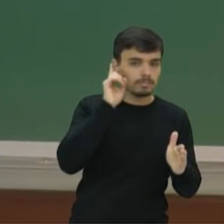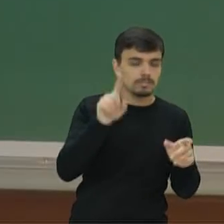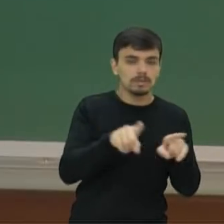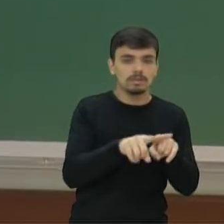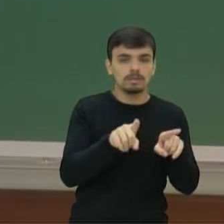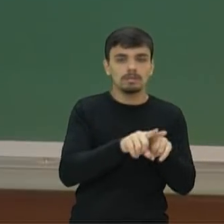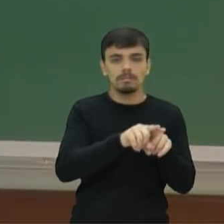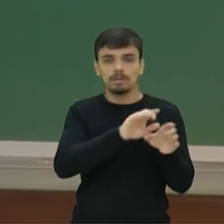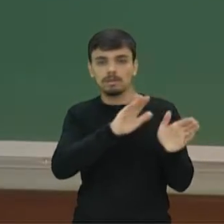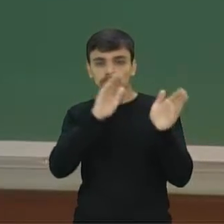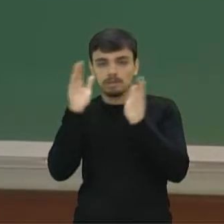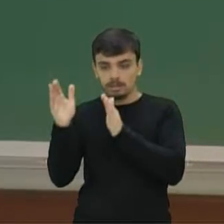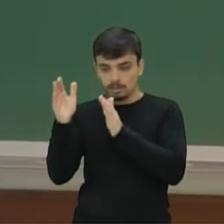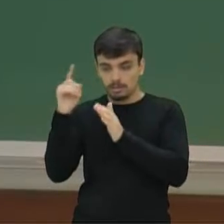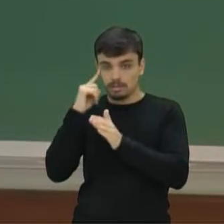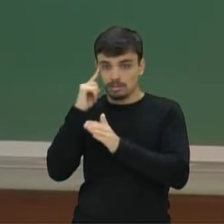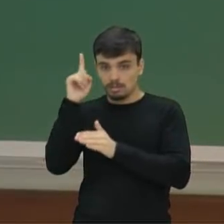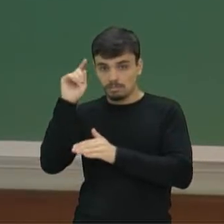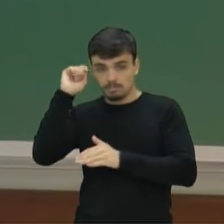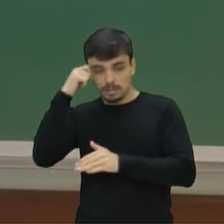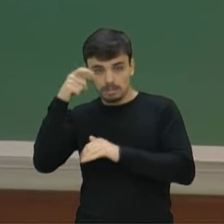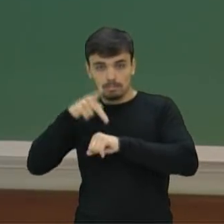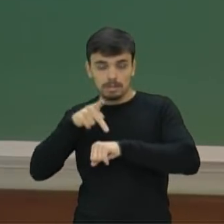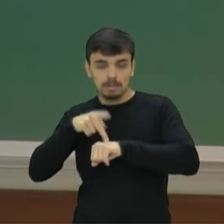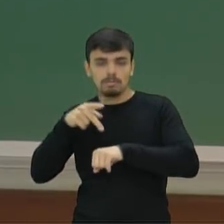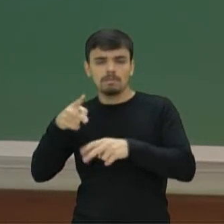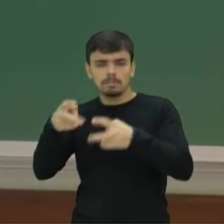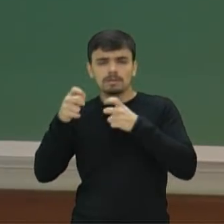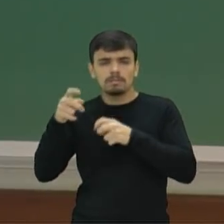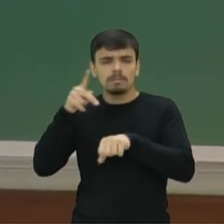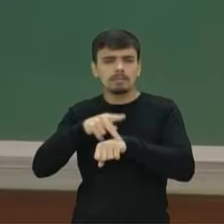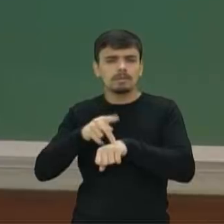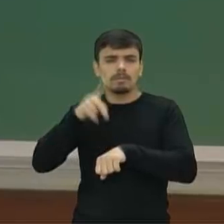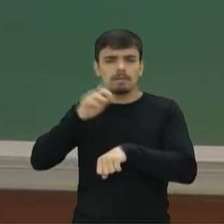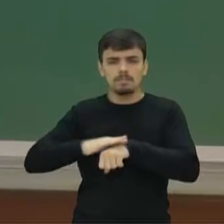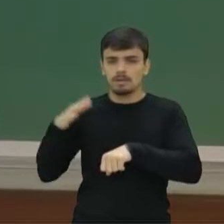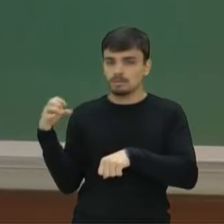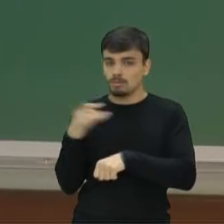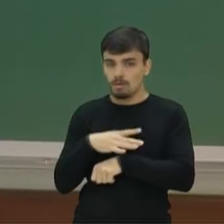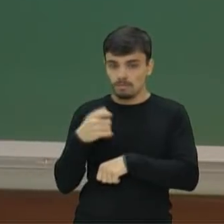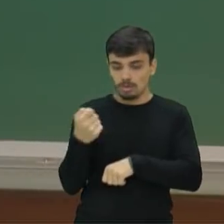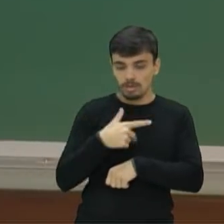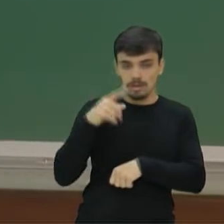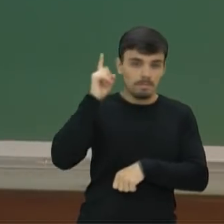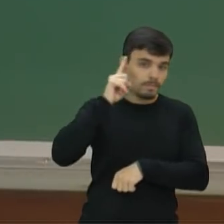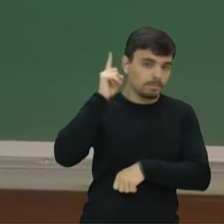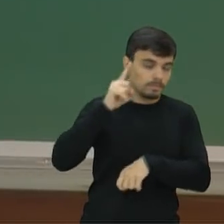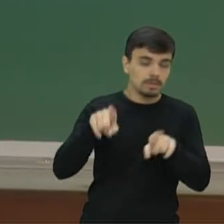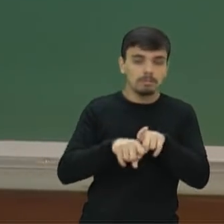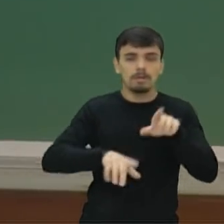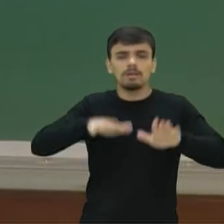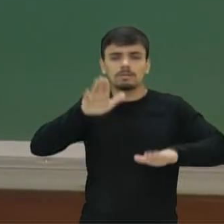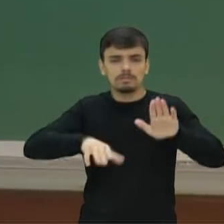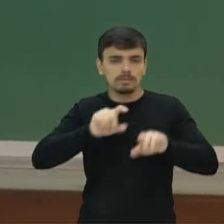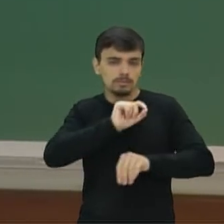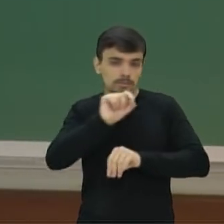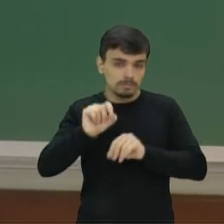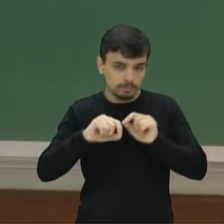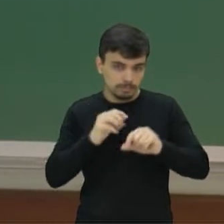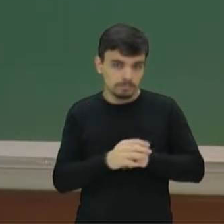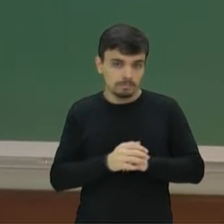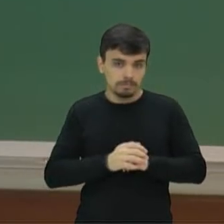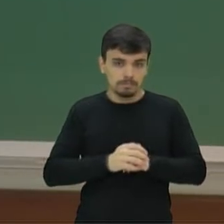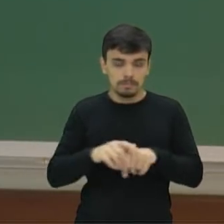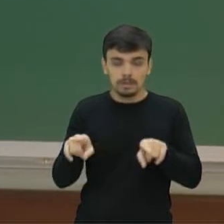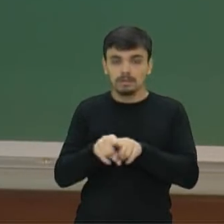com preto, você vai perceber automaticamente que a máquina preta é a mais nova do que a branca. E ainda, muitas vezes, o